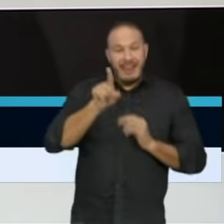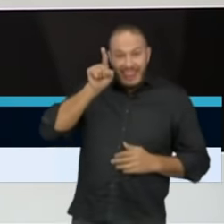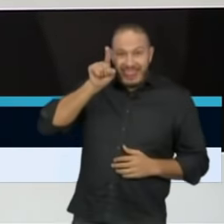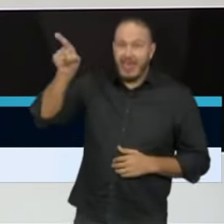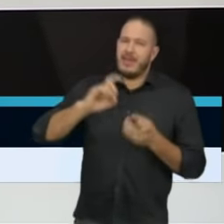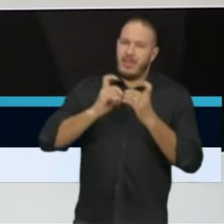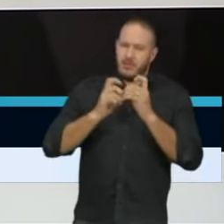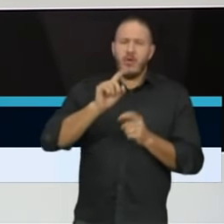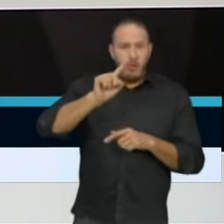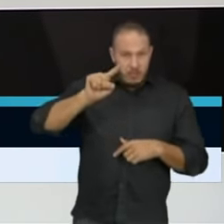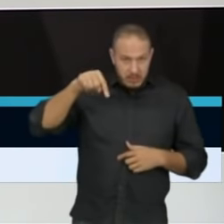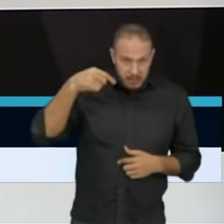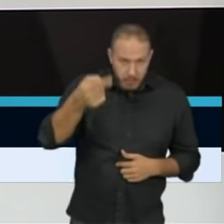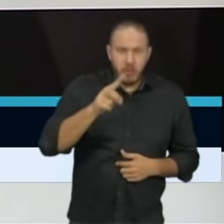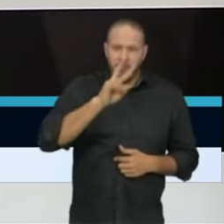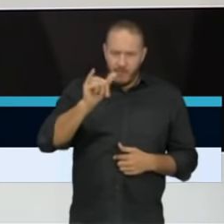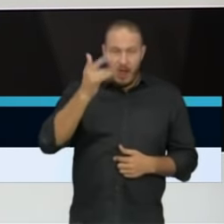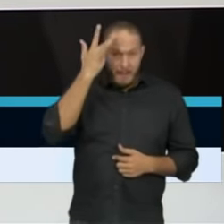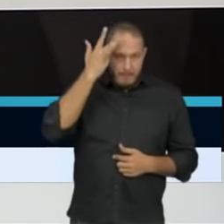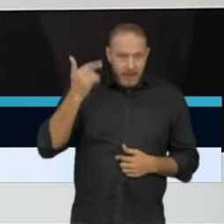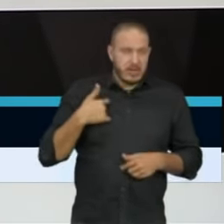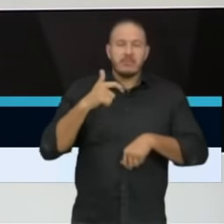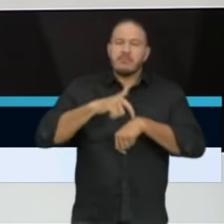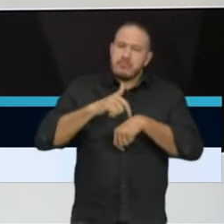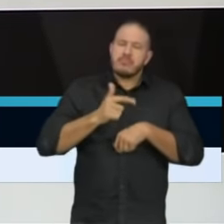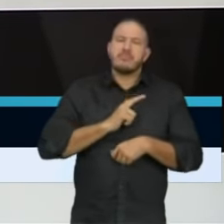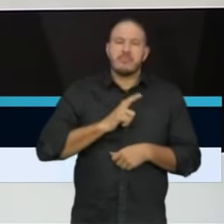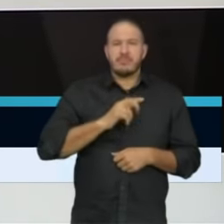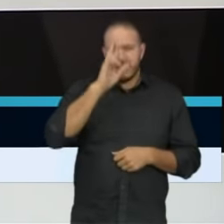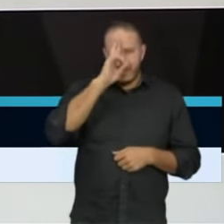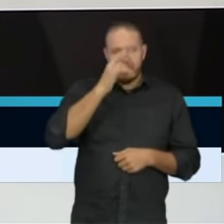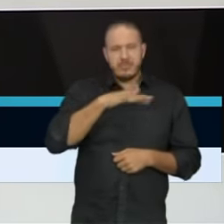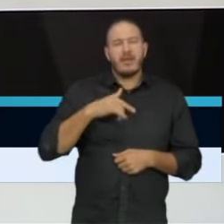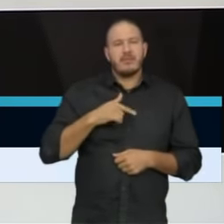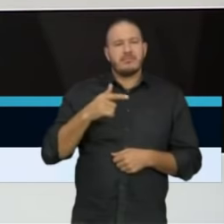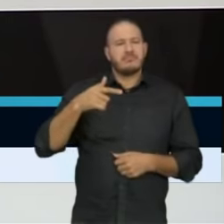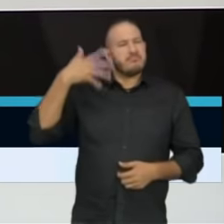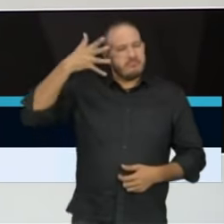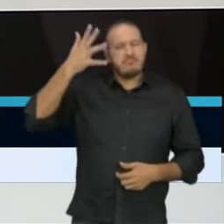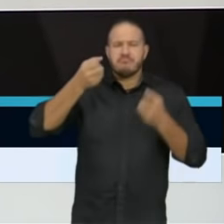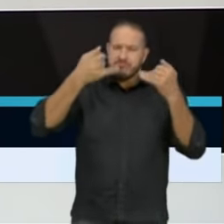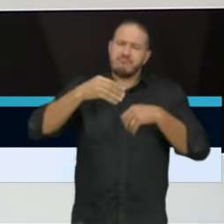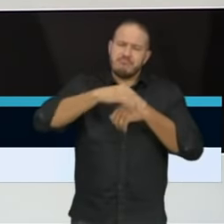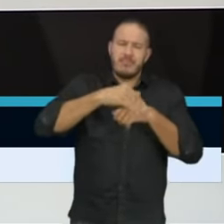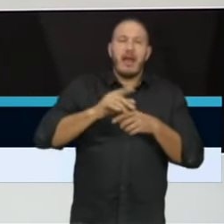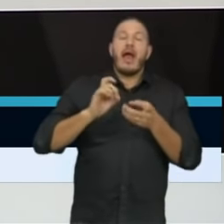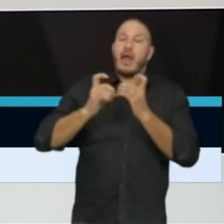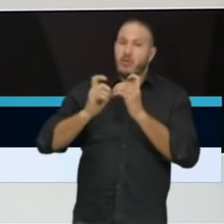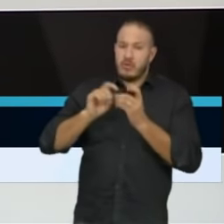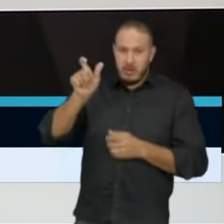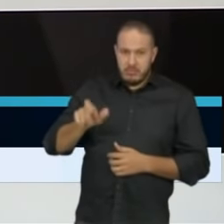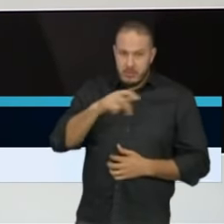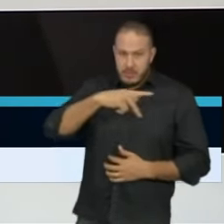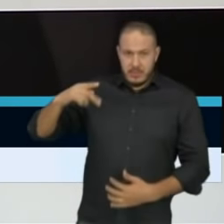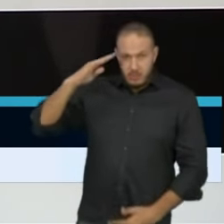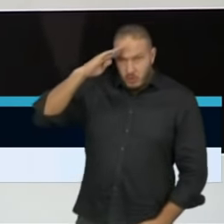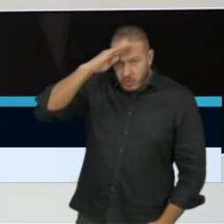vocês terão a informação na coletiva de imprensa logo após. A reunião com o presidente Bolsonaro, a pedido da Presidência da